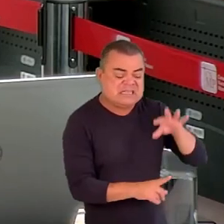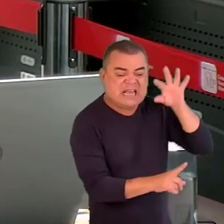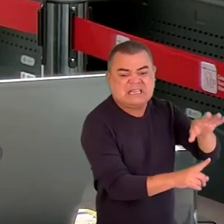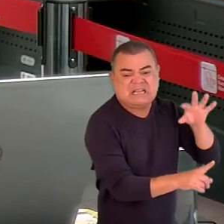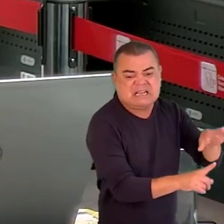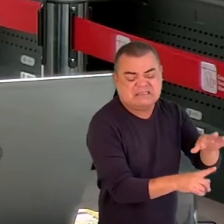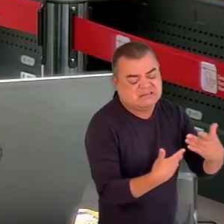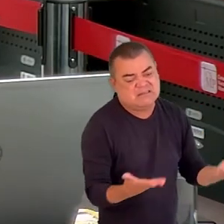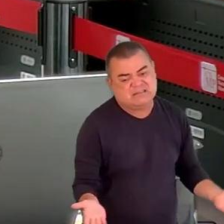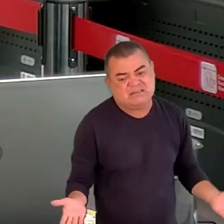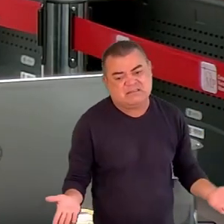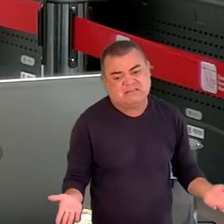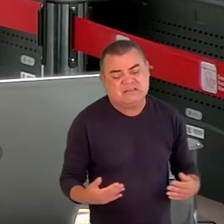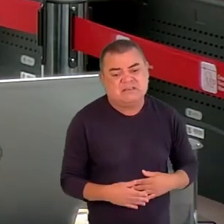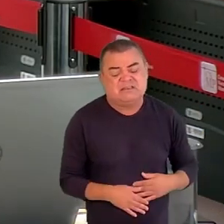foi,